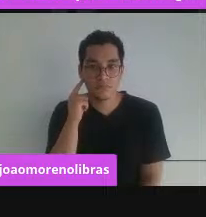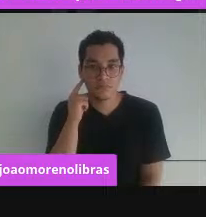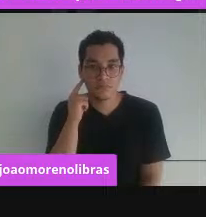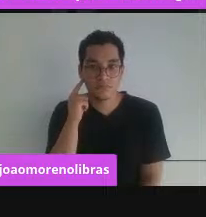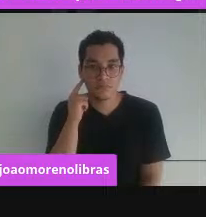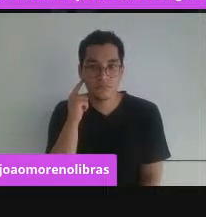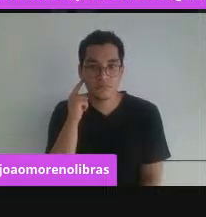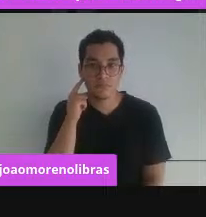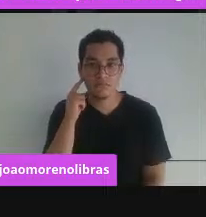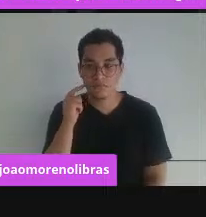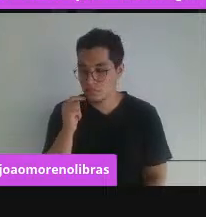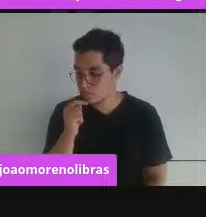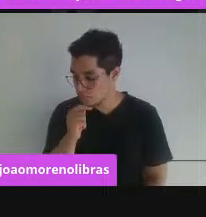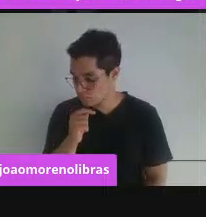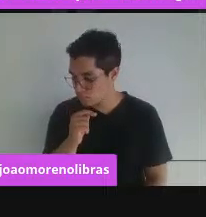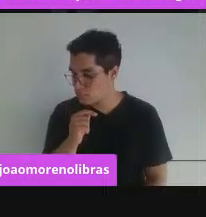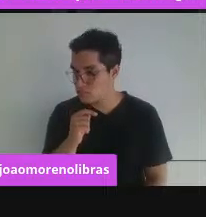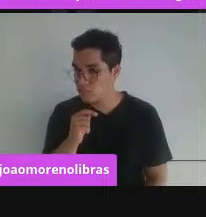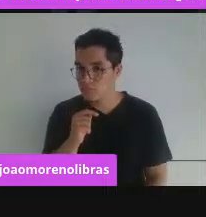quarto. 2 minutinhos só.